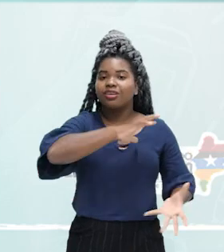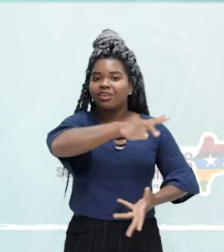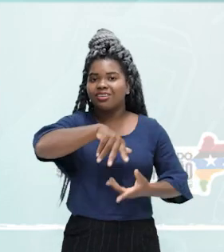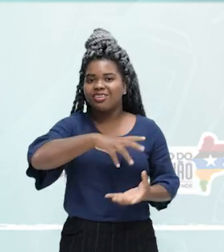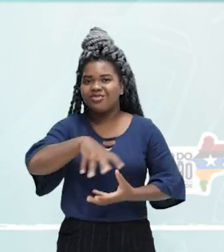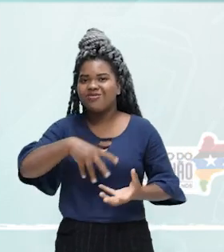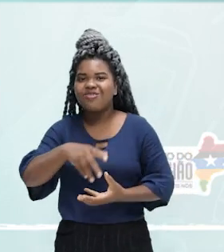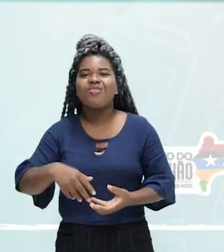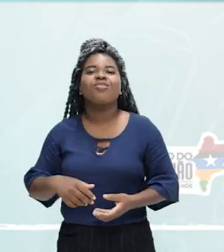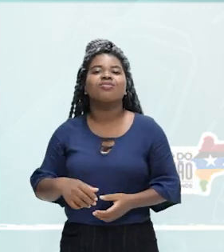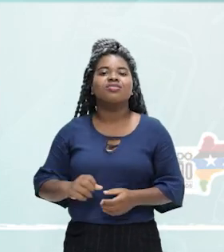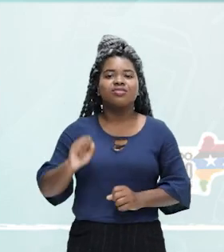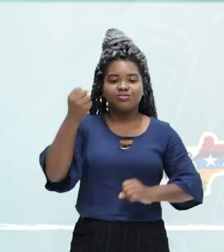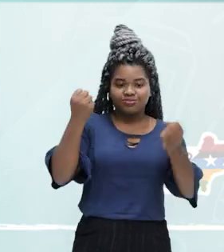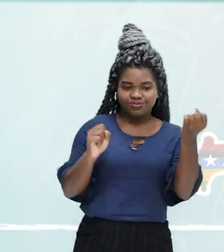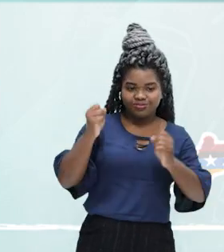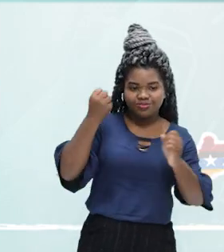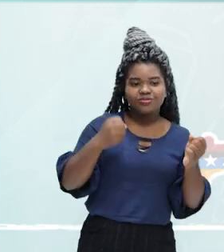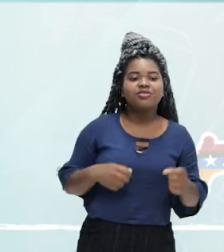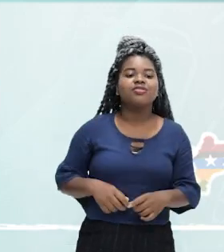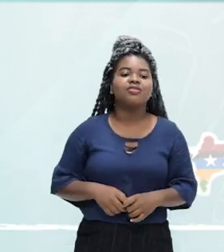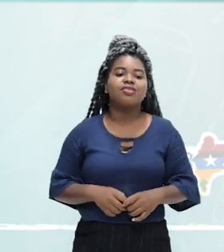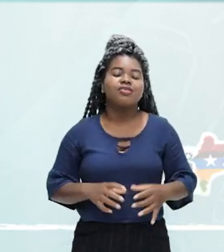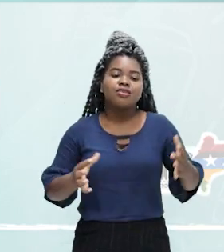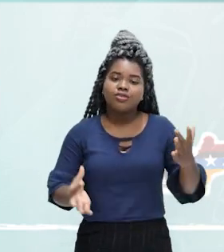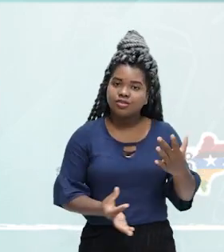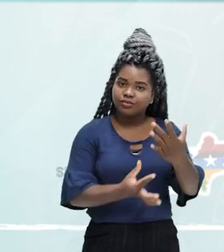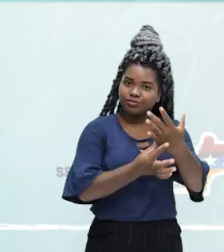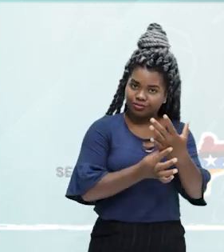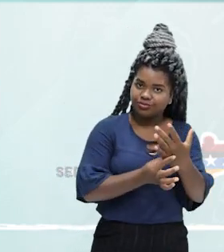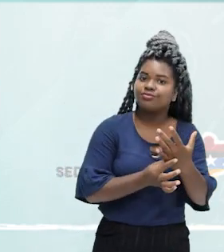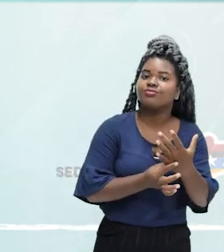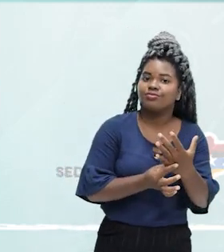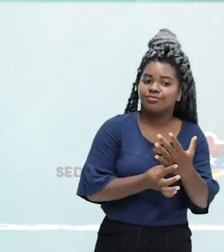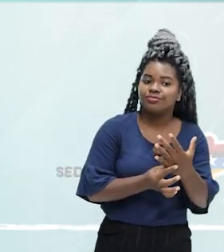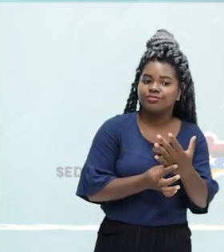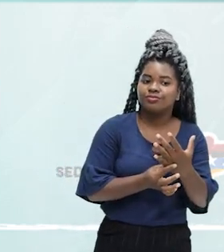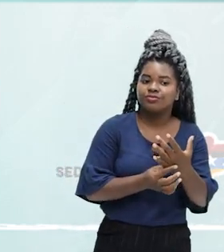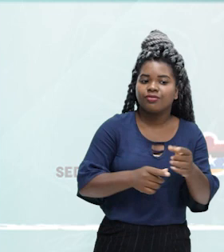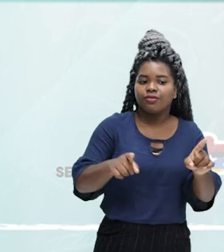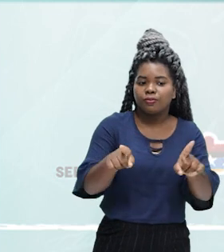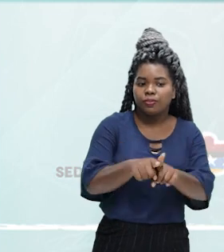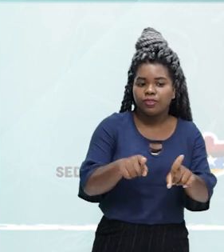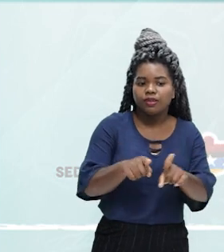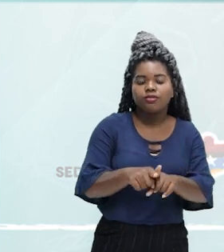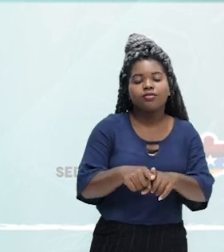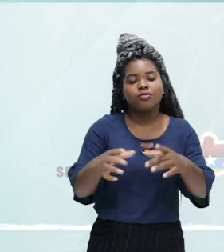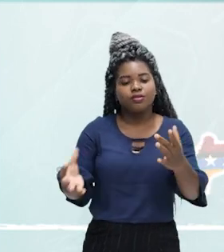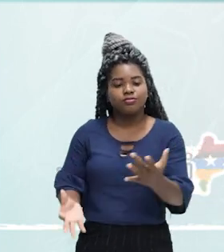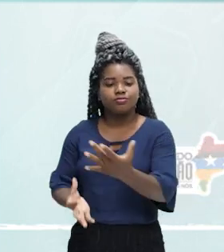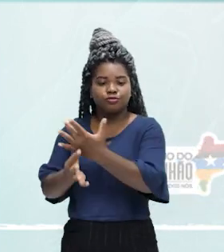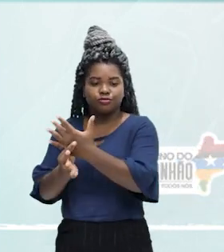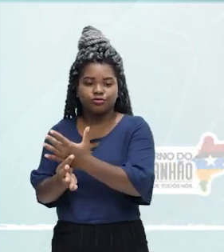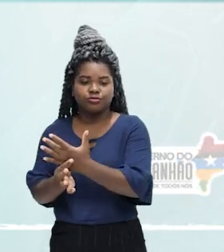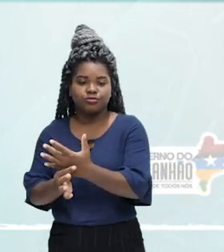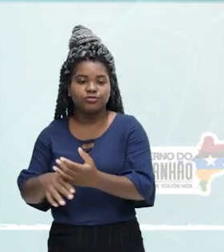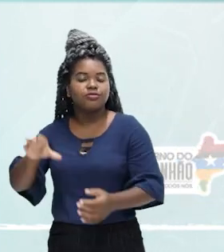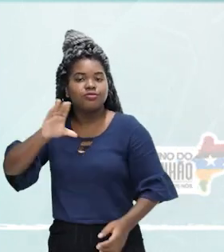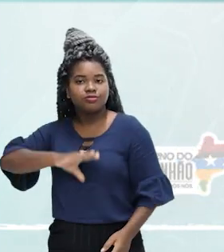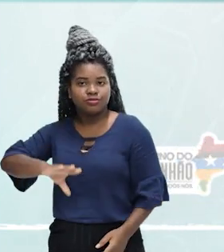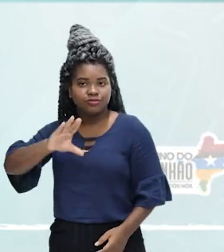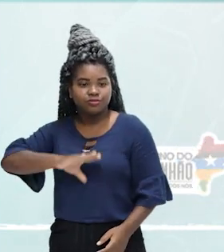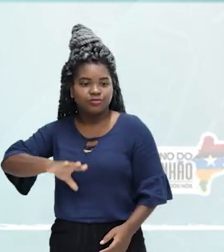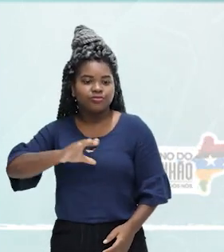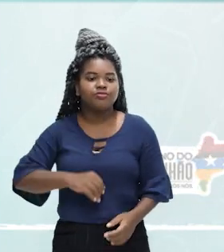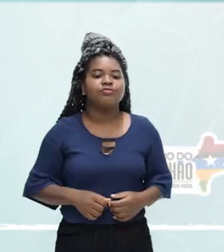tá? O realismo em si, esse contexto histórico que precisamos repetir, e o realismo em Portugal, mais uma